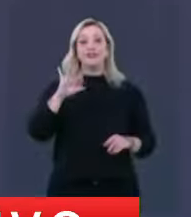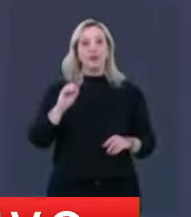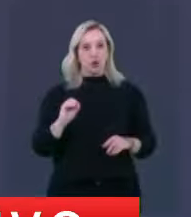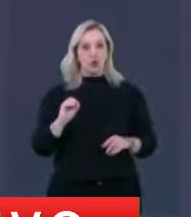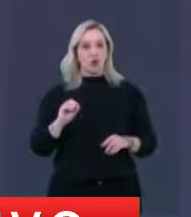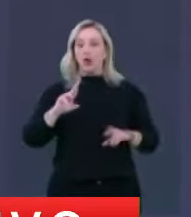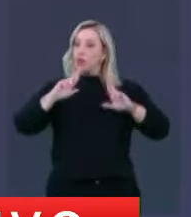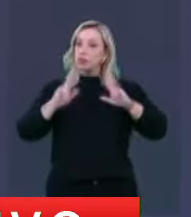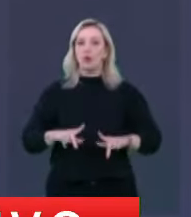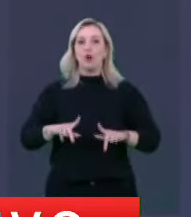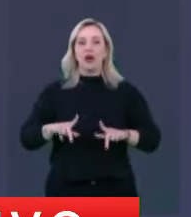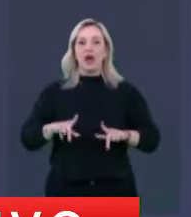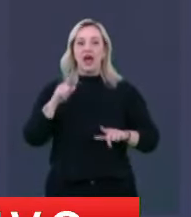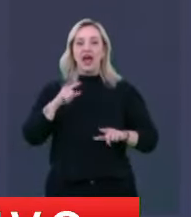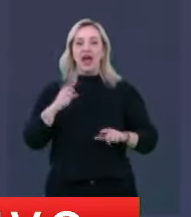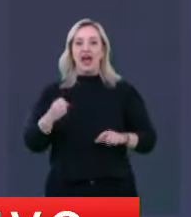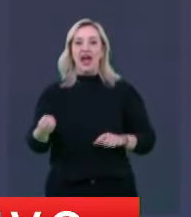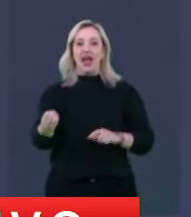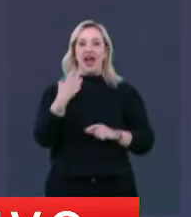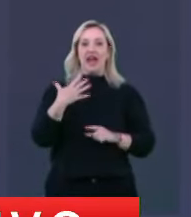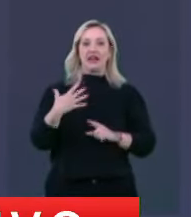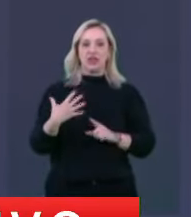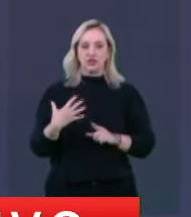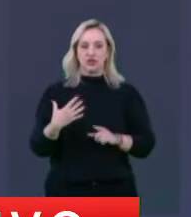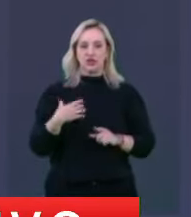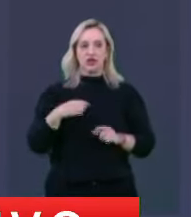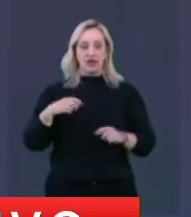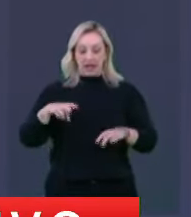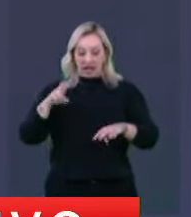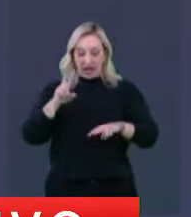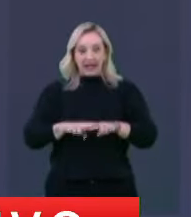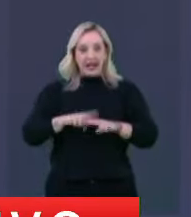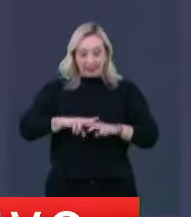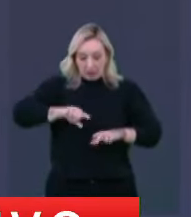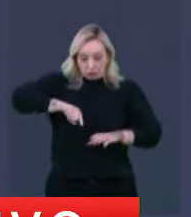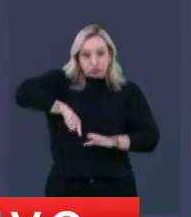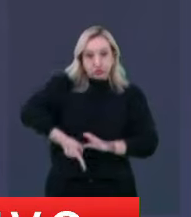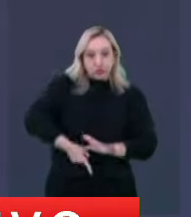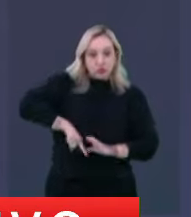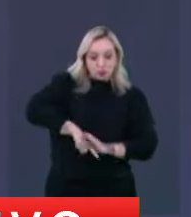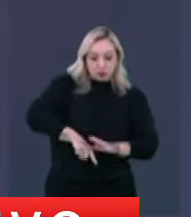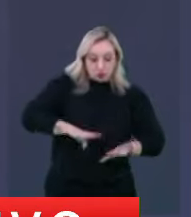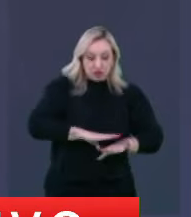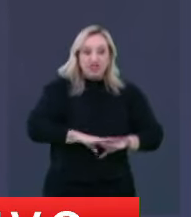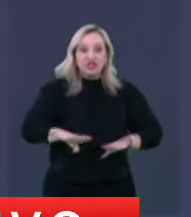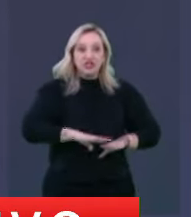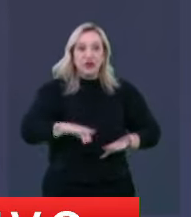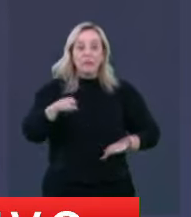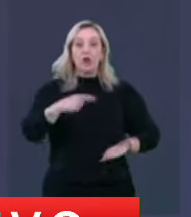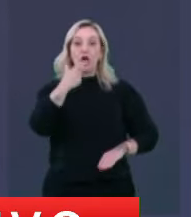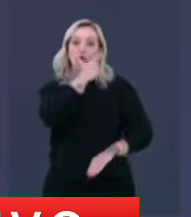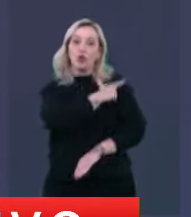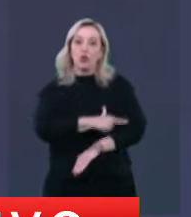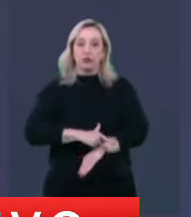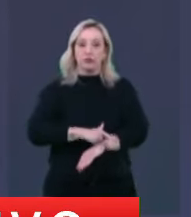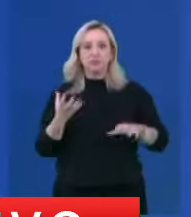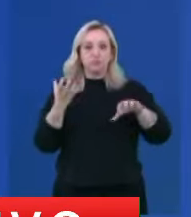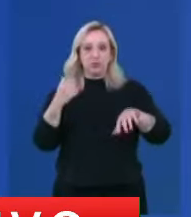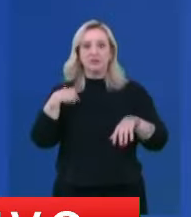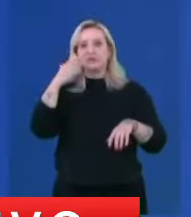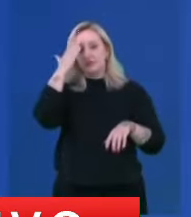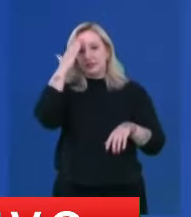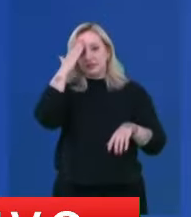Vítor Irajá Boa tarde pra gente encerrar a sua avaliação desse debate o All Rede TV boa tarde Yuri Débora boa tarde a